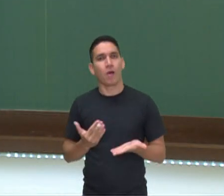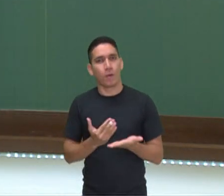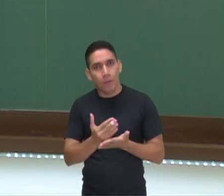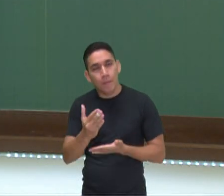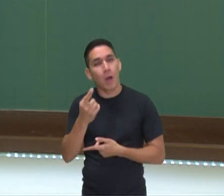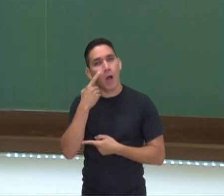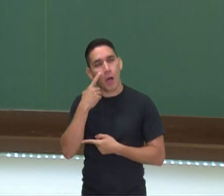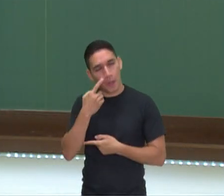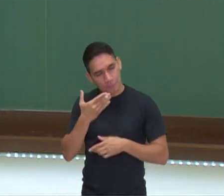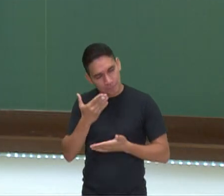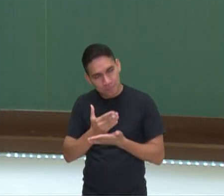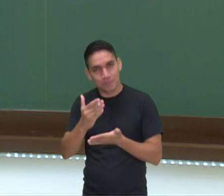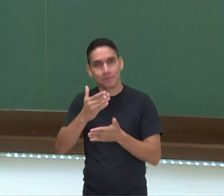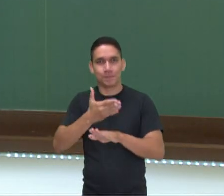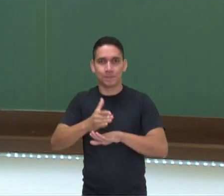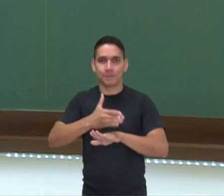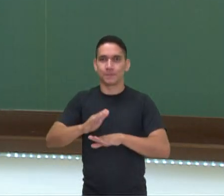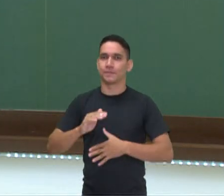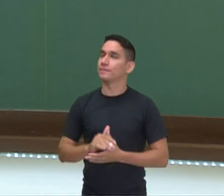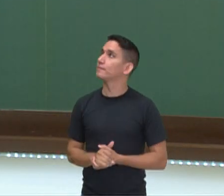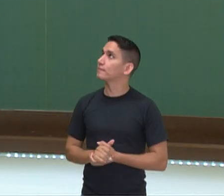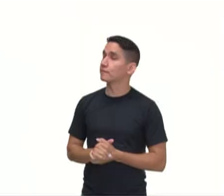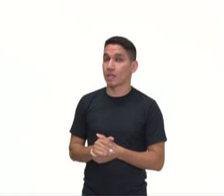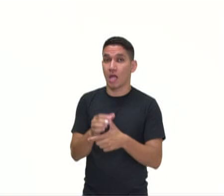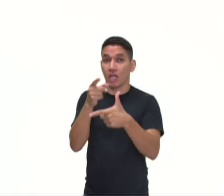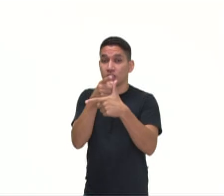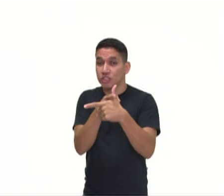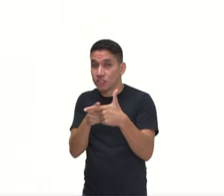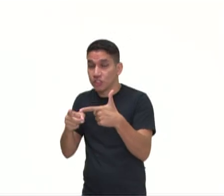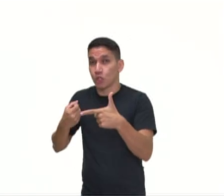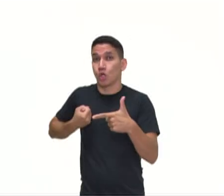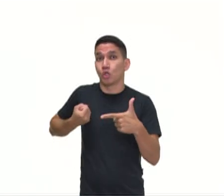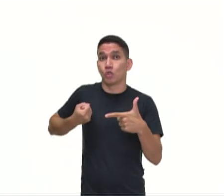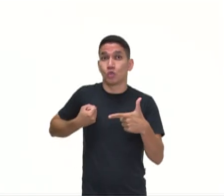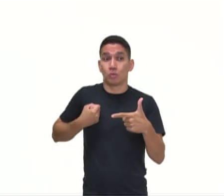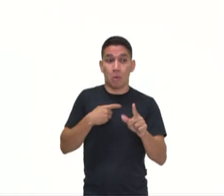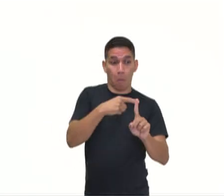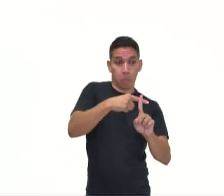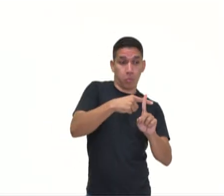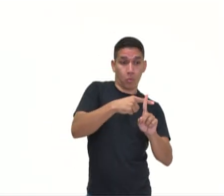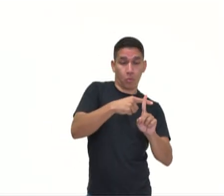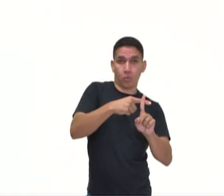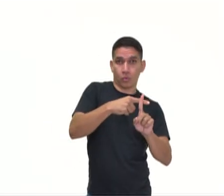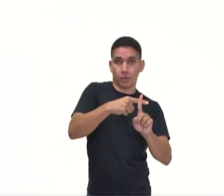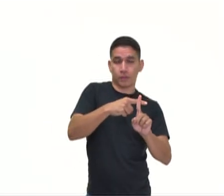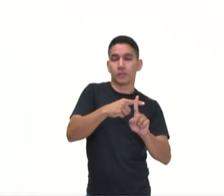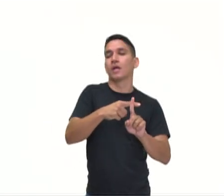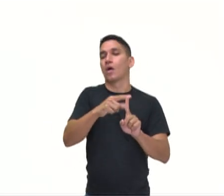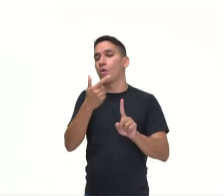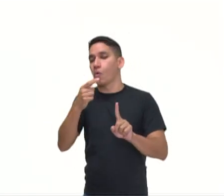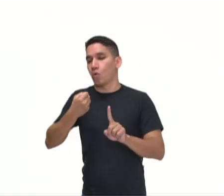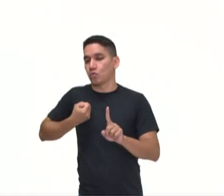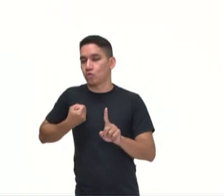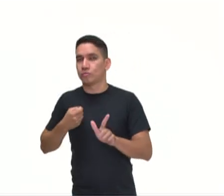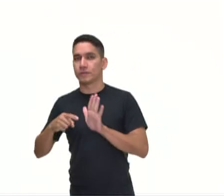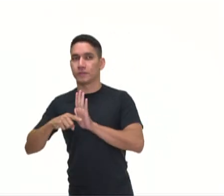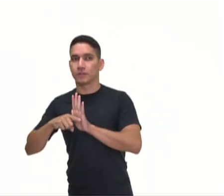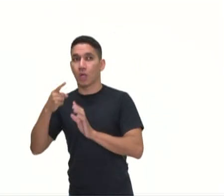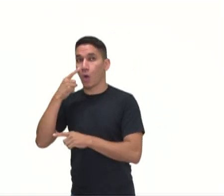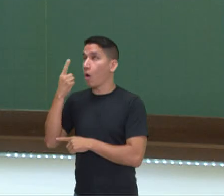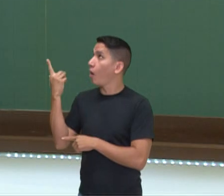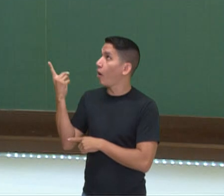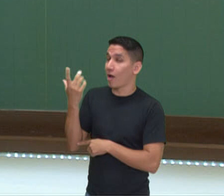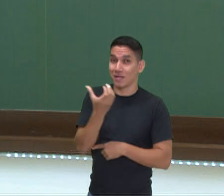lá olha esse aquecimento divisão de um número positivo por um número negativo aqui nesse exemplo